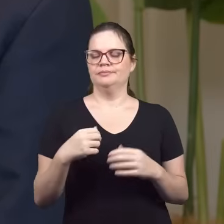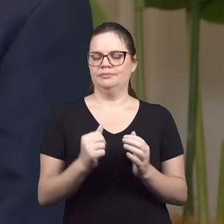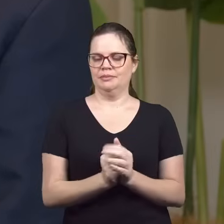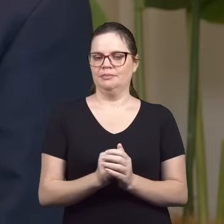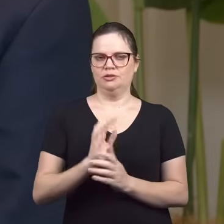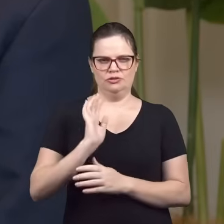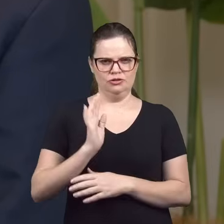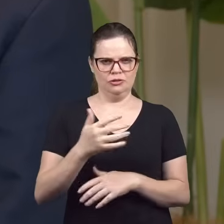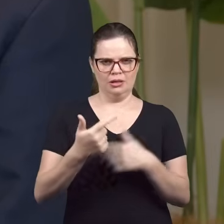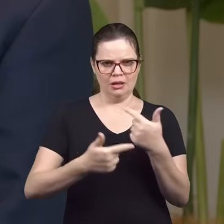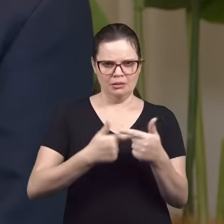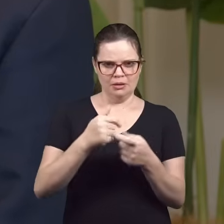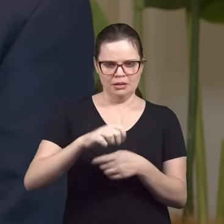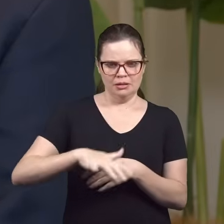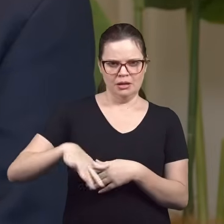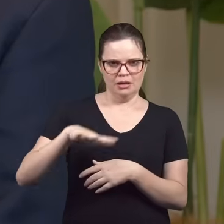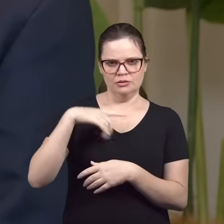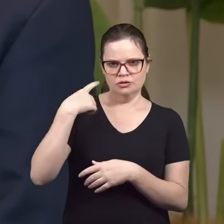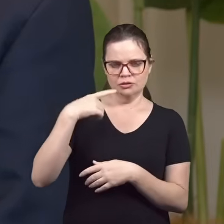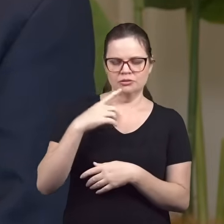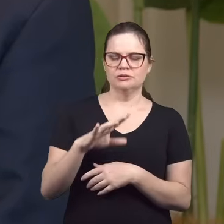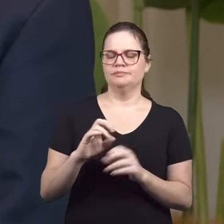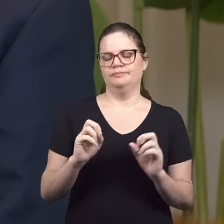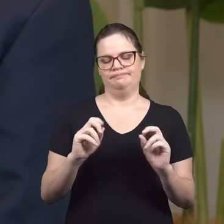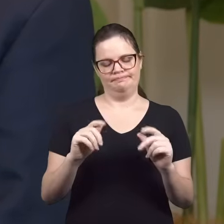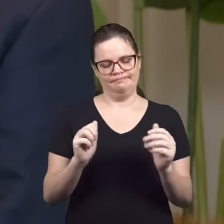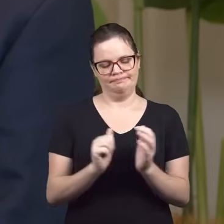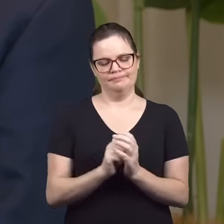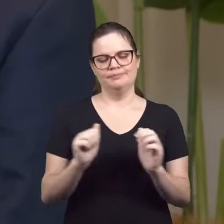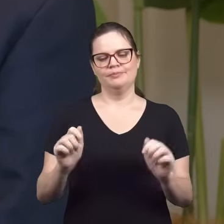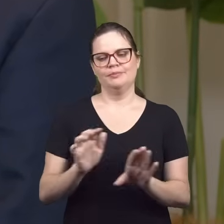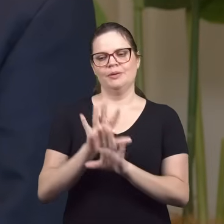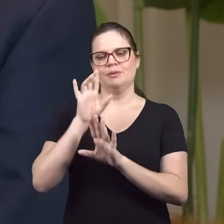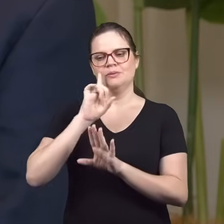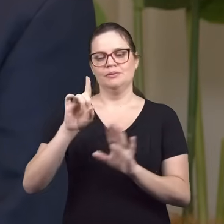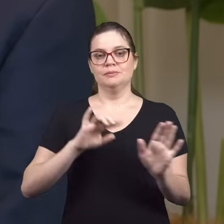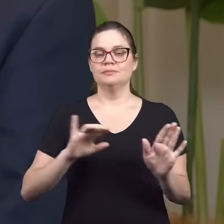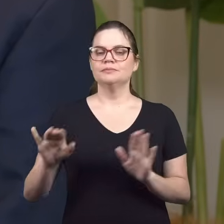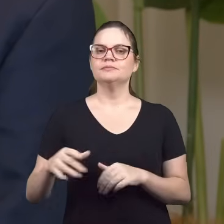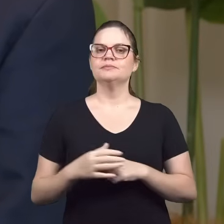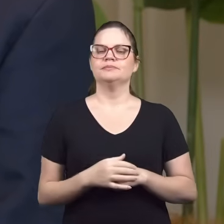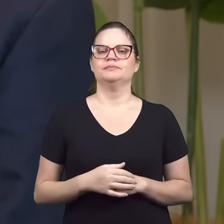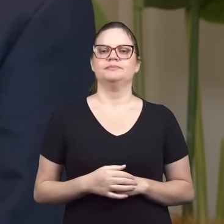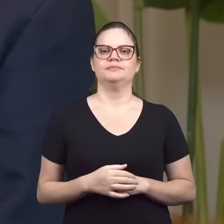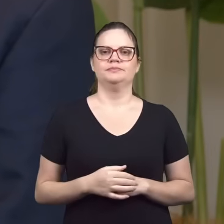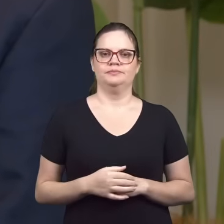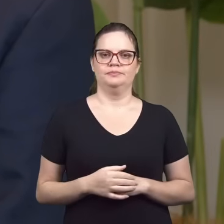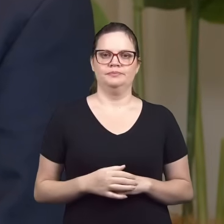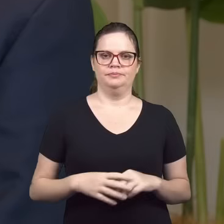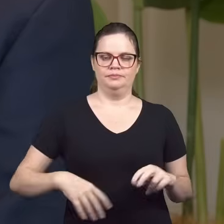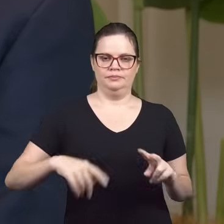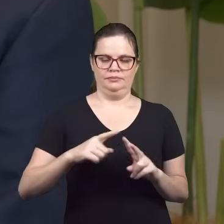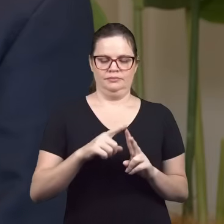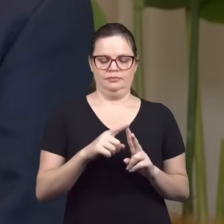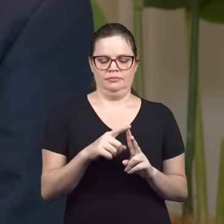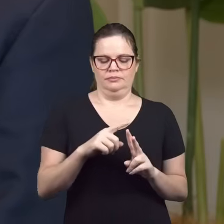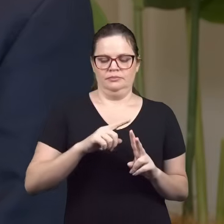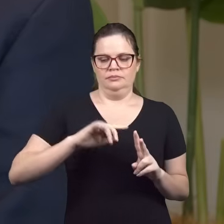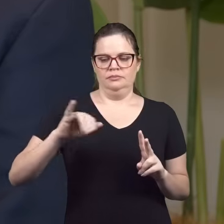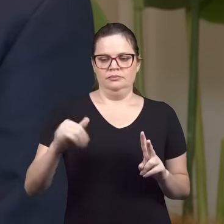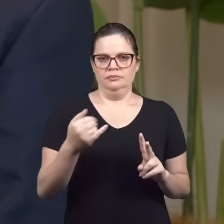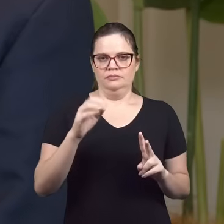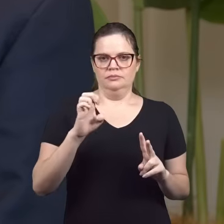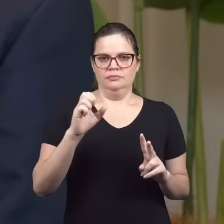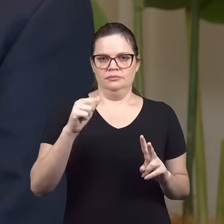estão atuando, né? Glória a Deus por isso. Wesley e Jean, nós hoje temos um